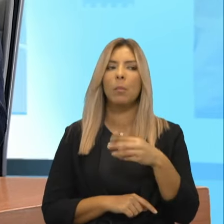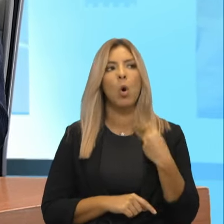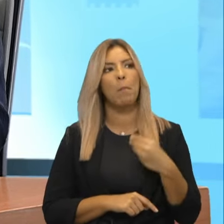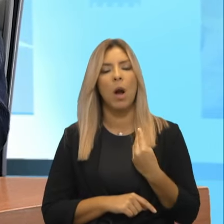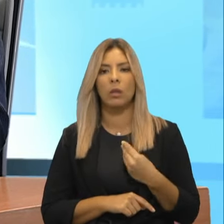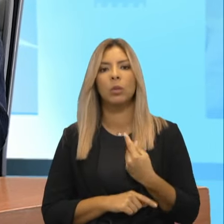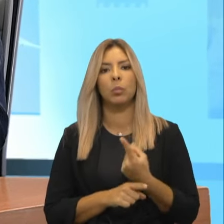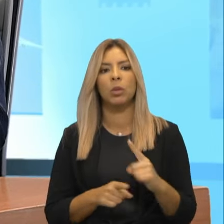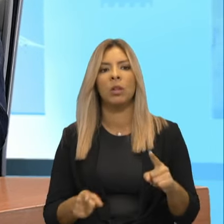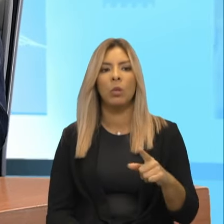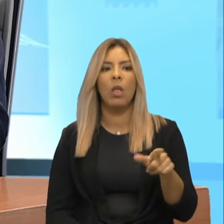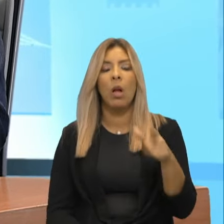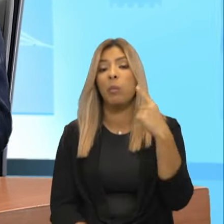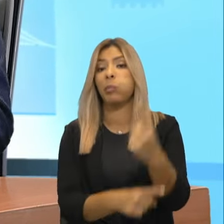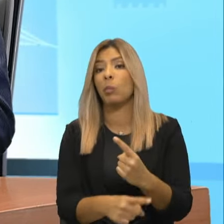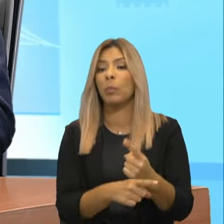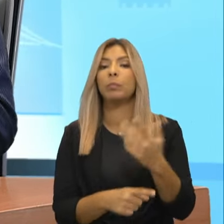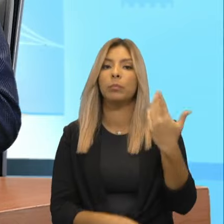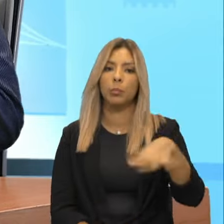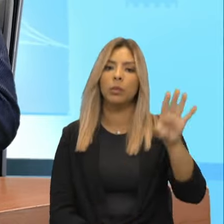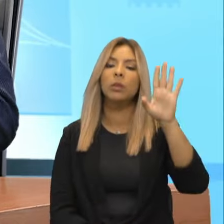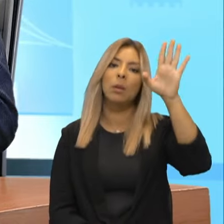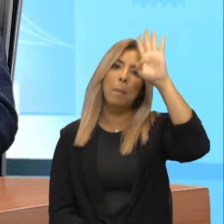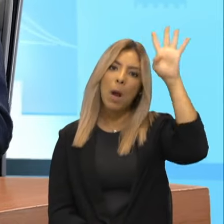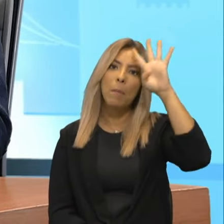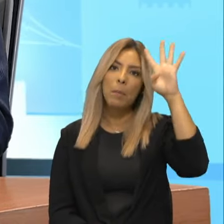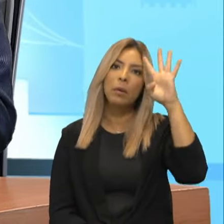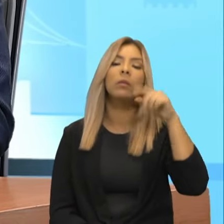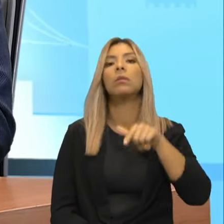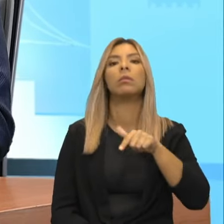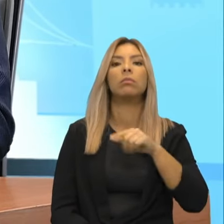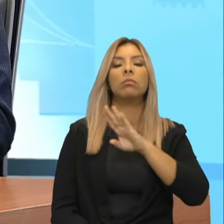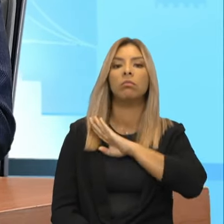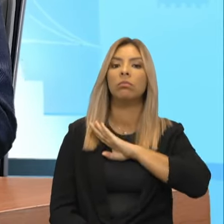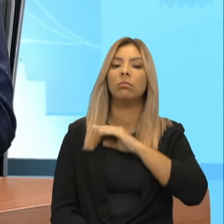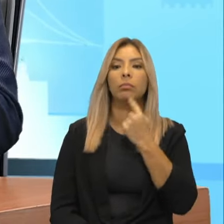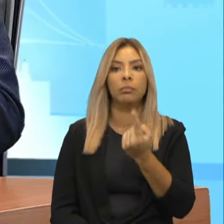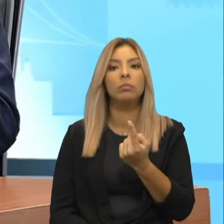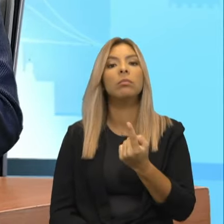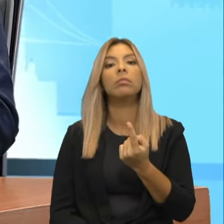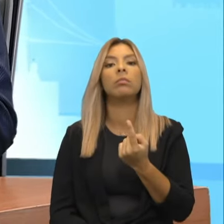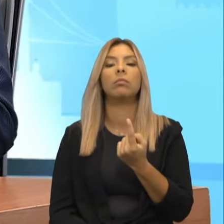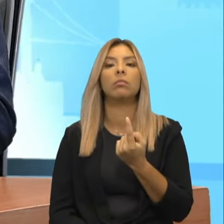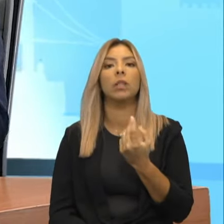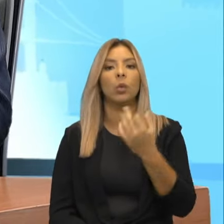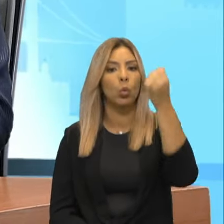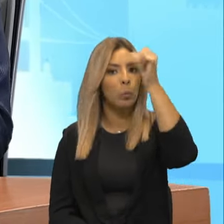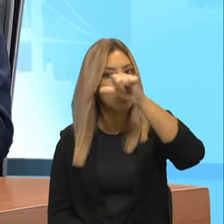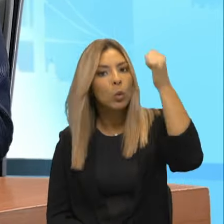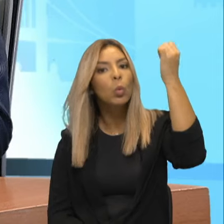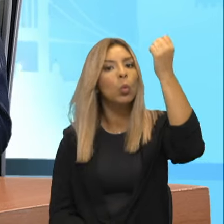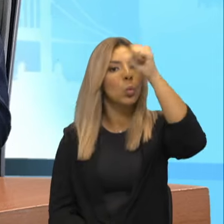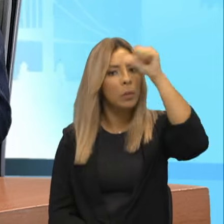banalização da guerra. O Papa, por acaso, tem constantemente, e, por exemplo, domingo após domingo, faz